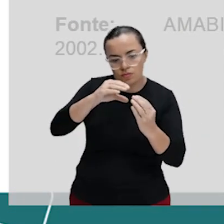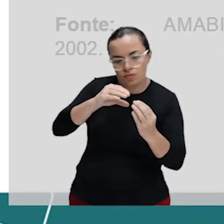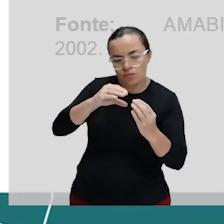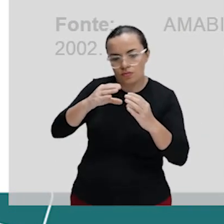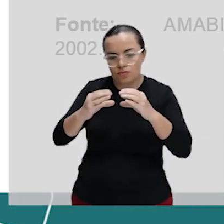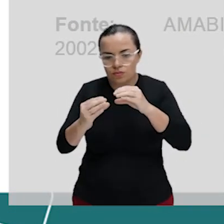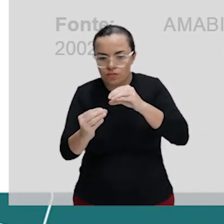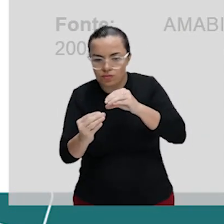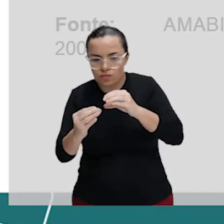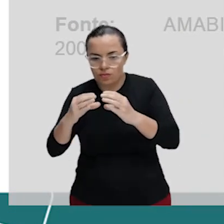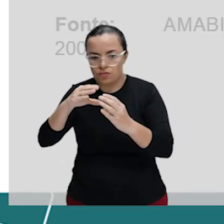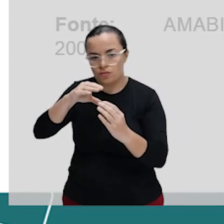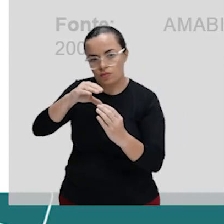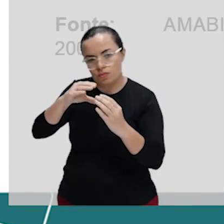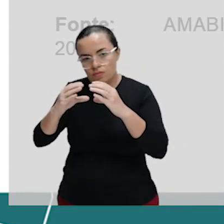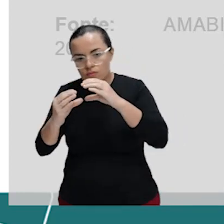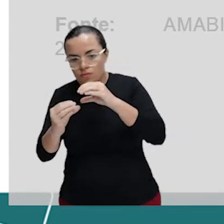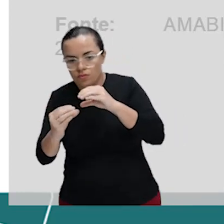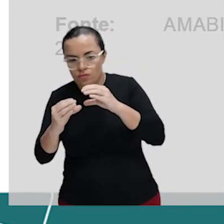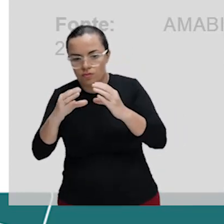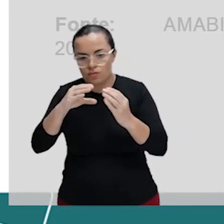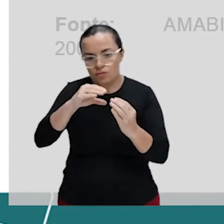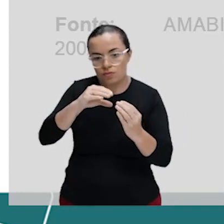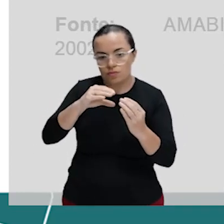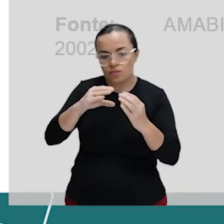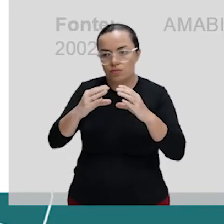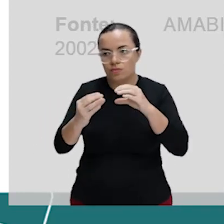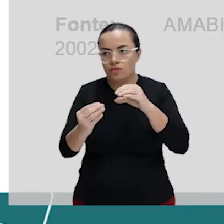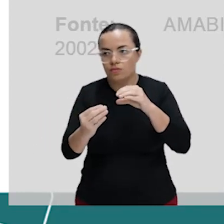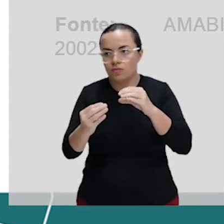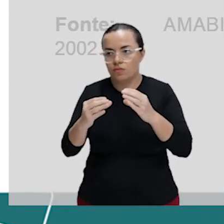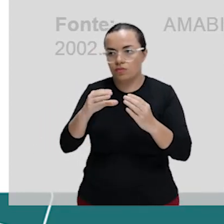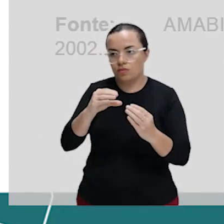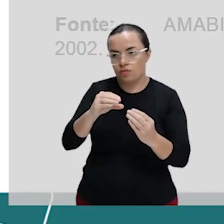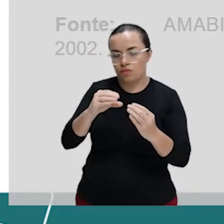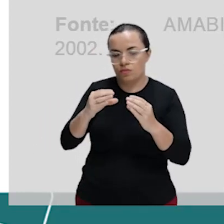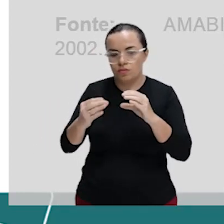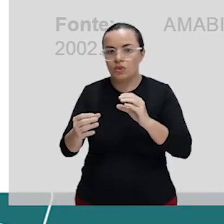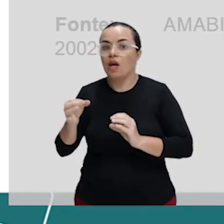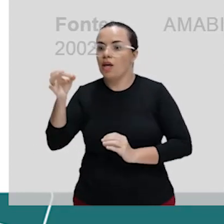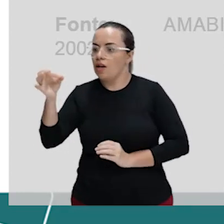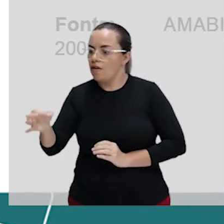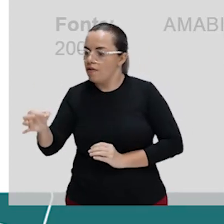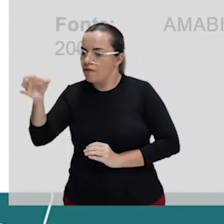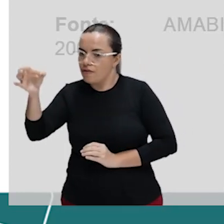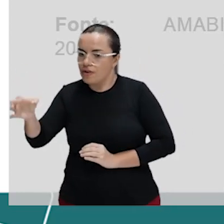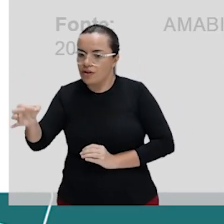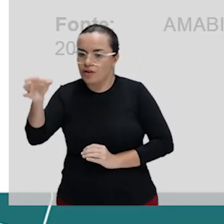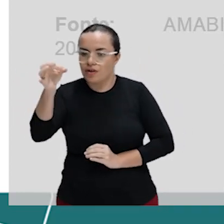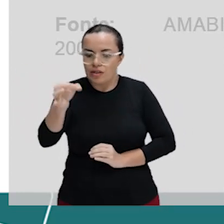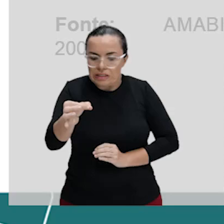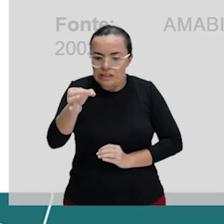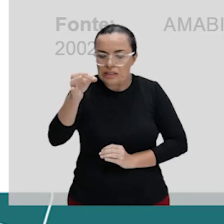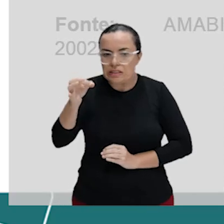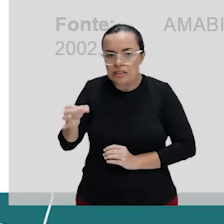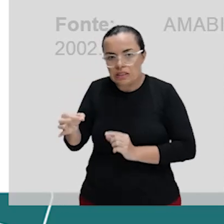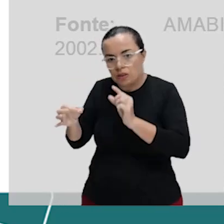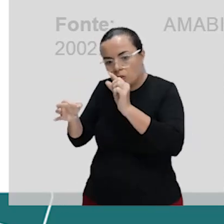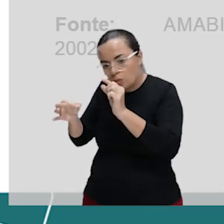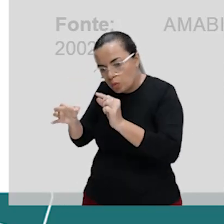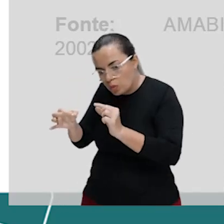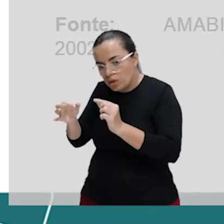centríolo. O centríolo, ele é feito de quê? Dos microtúbulos. Então, eu tenho aqui o microtúbulo numa visão